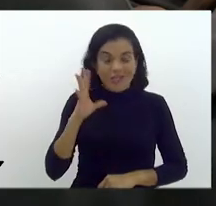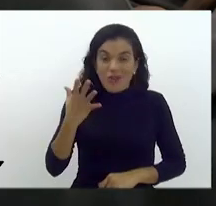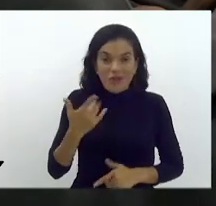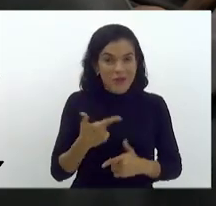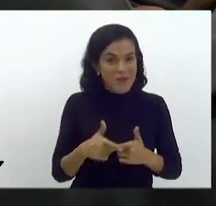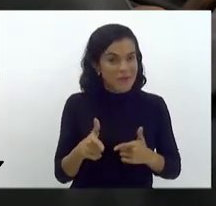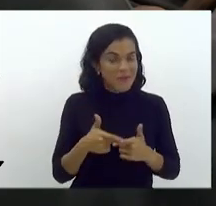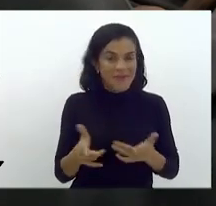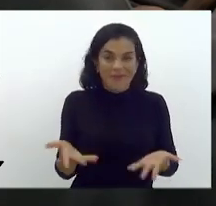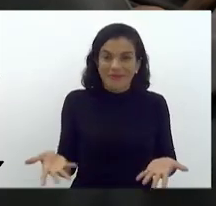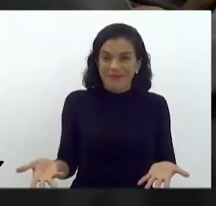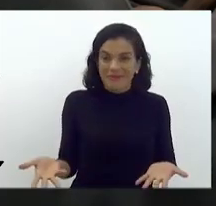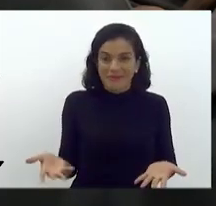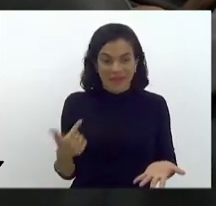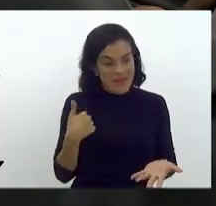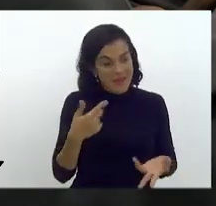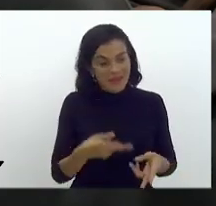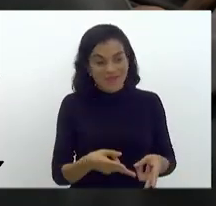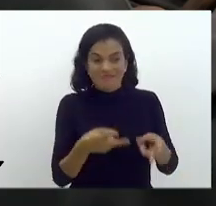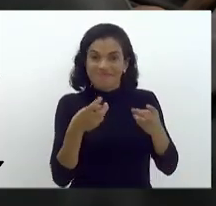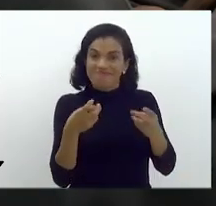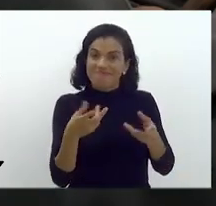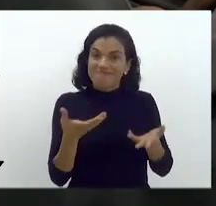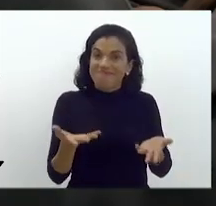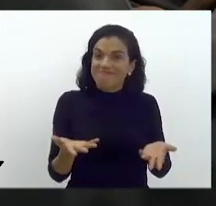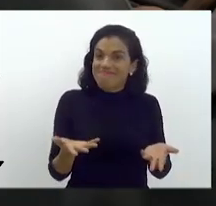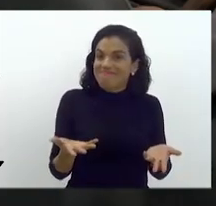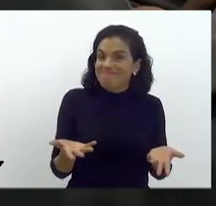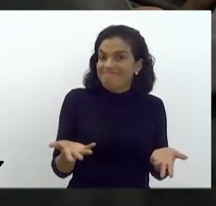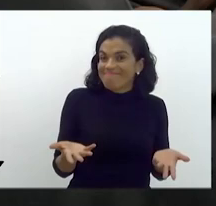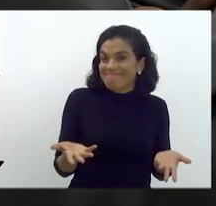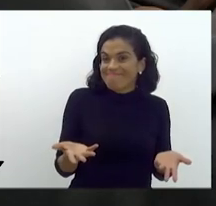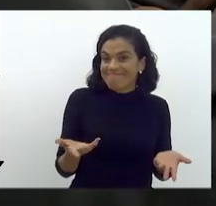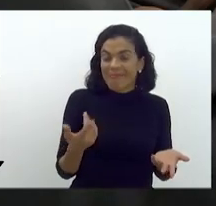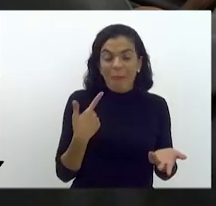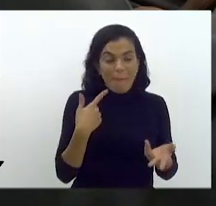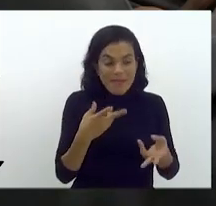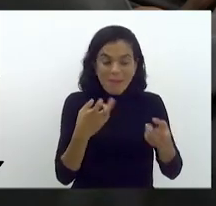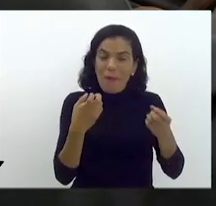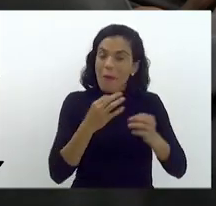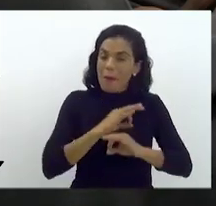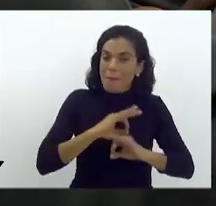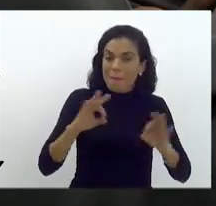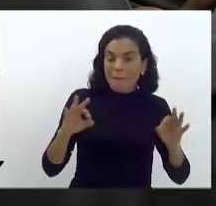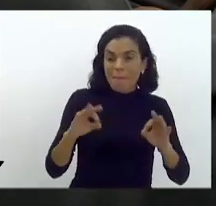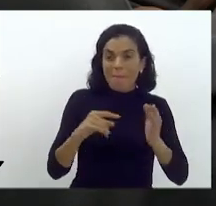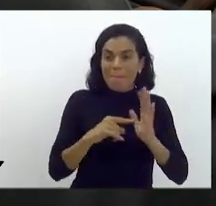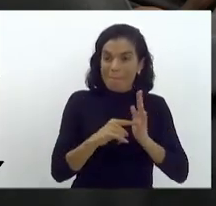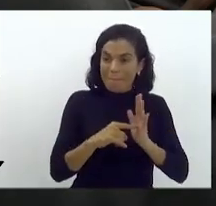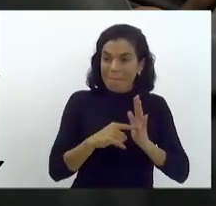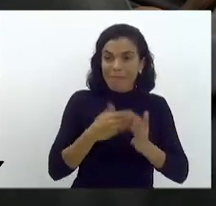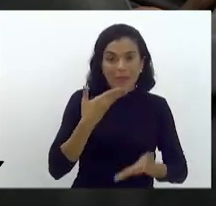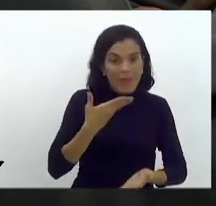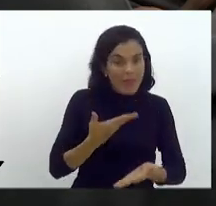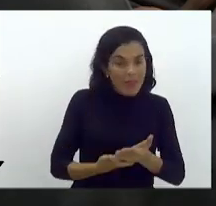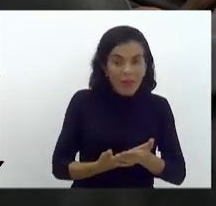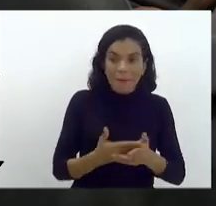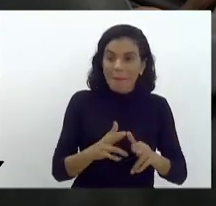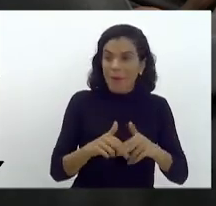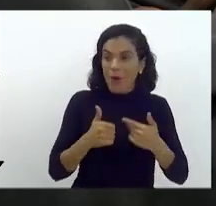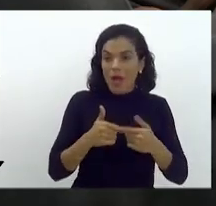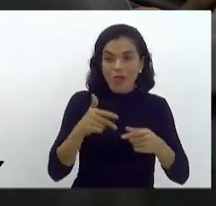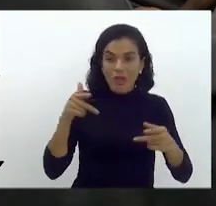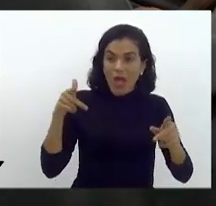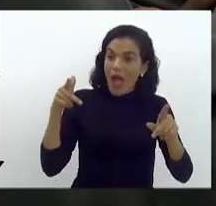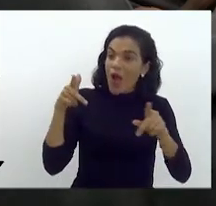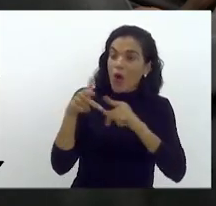o nosso laudo nós vimos realmente que a atenção era suficiente para o equipamento e que pasmem a causa em função do corte